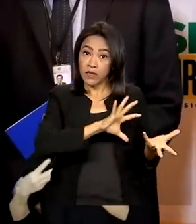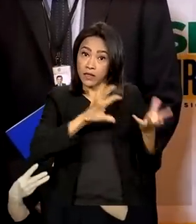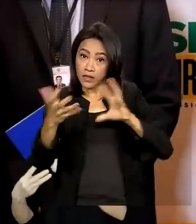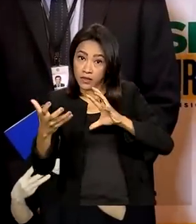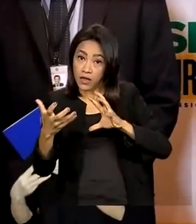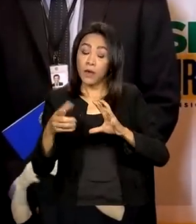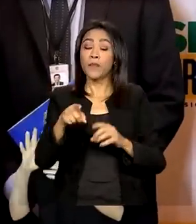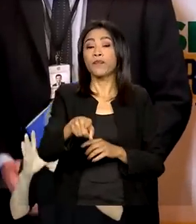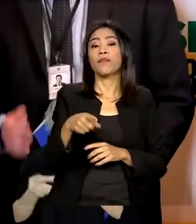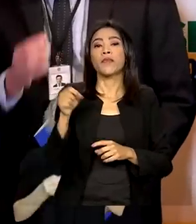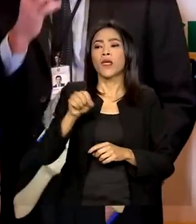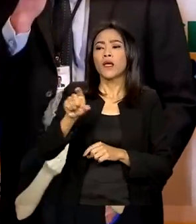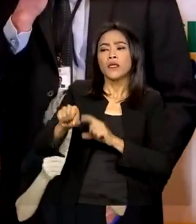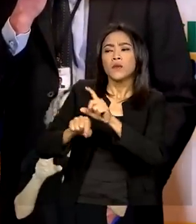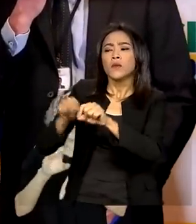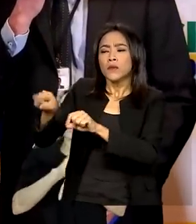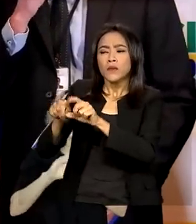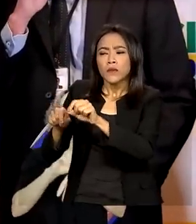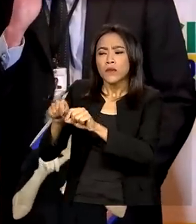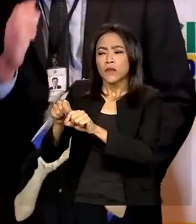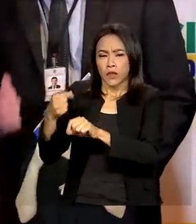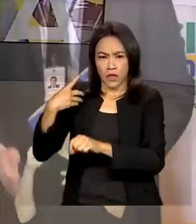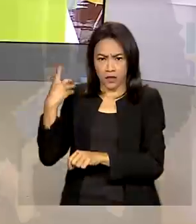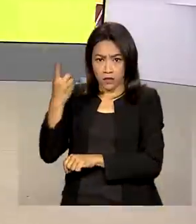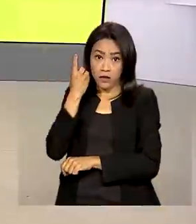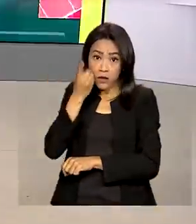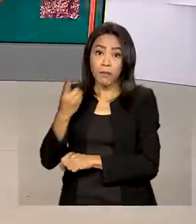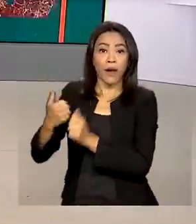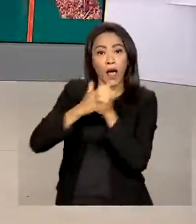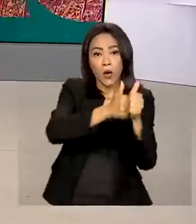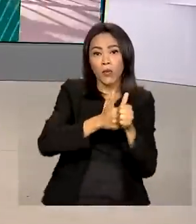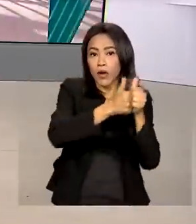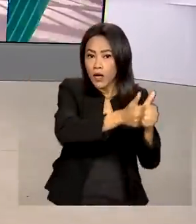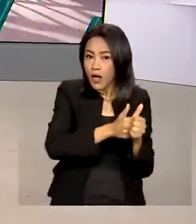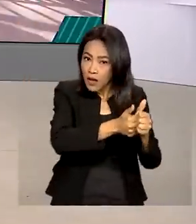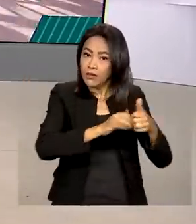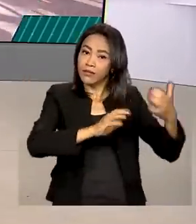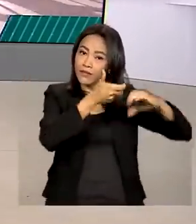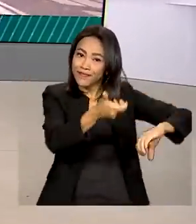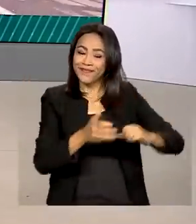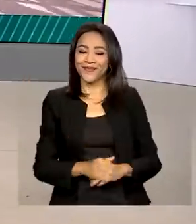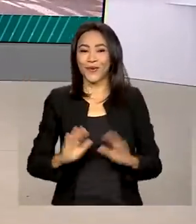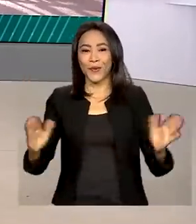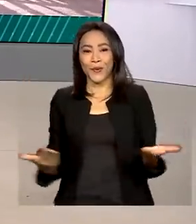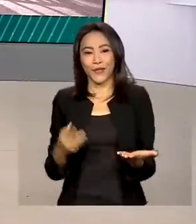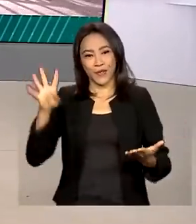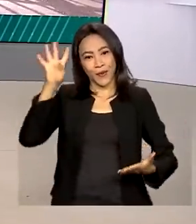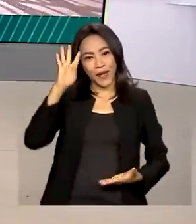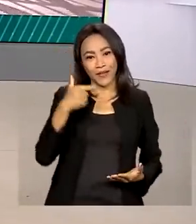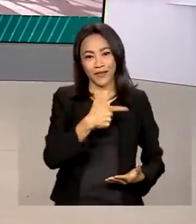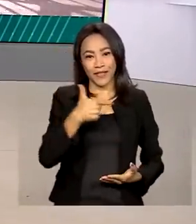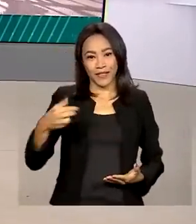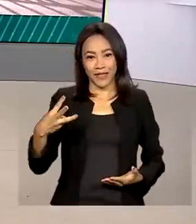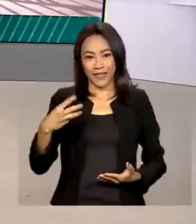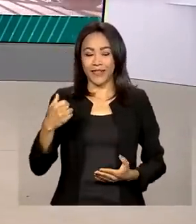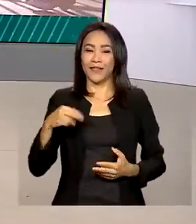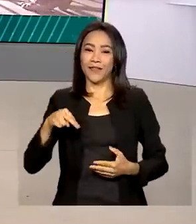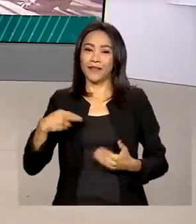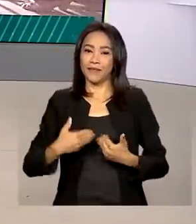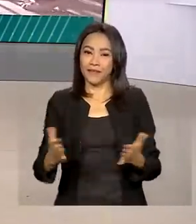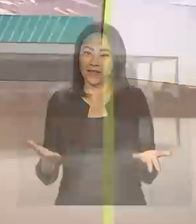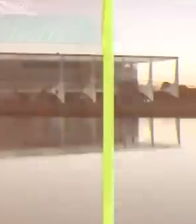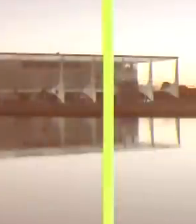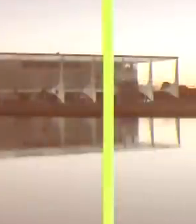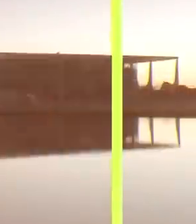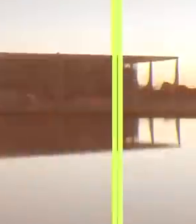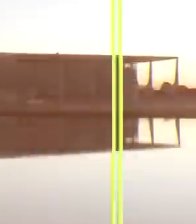vão acompanhar o processo no Congresso Nacional. Quarta-feira, 23 de novembro. Brasil em Dia já começou.